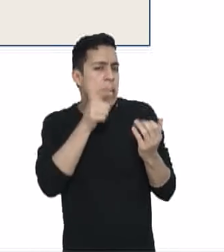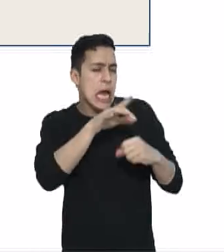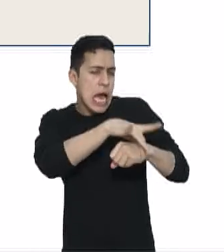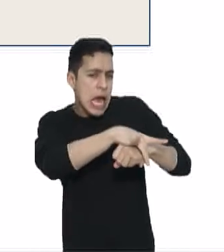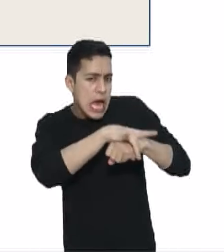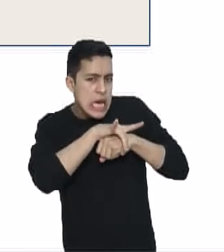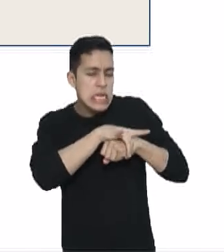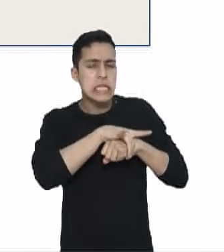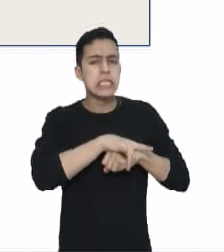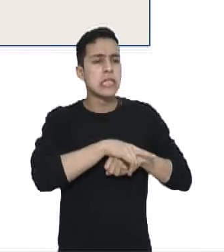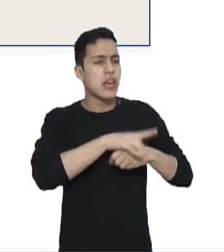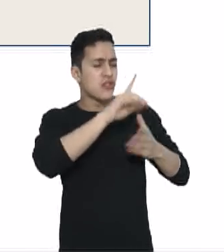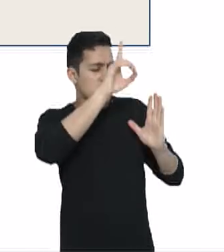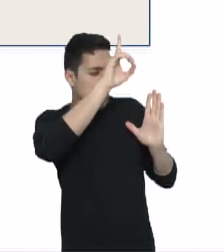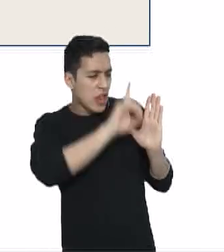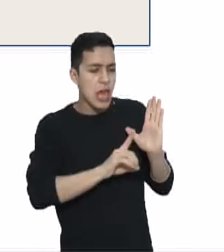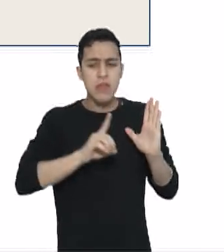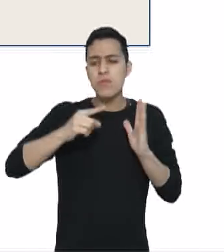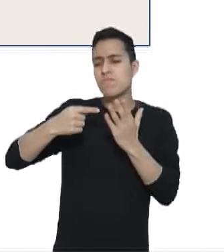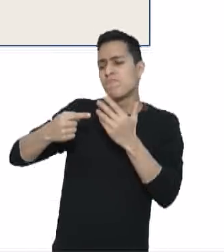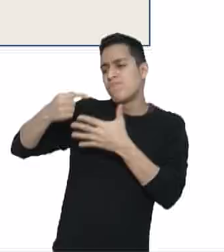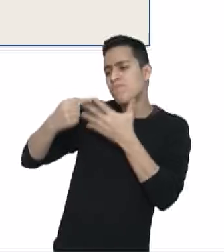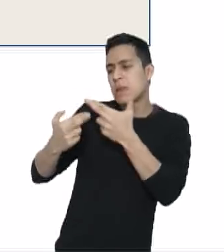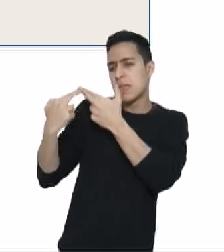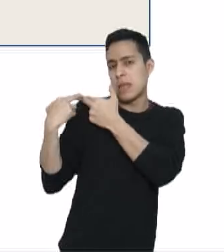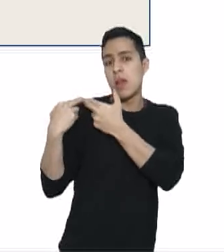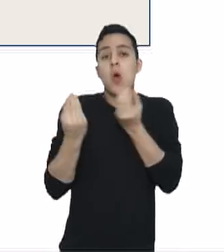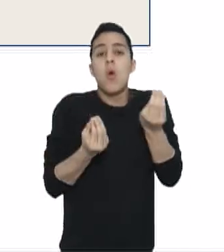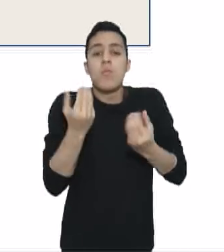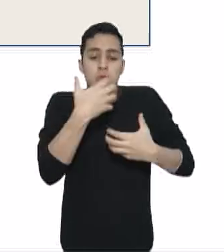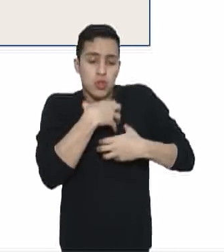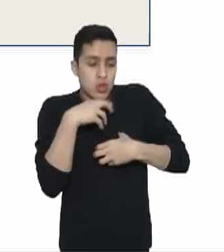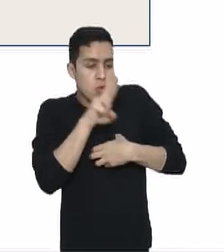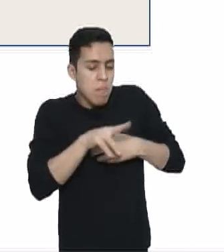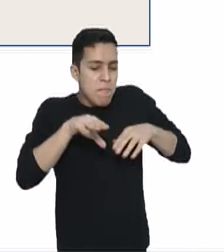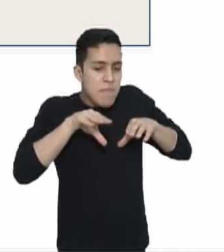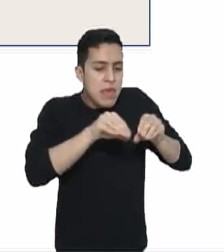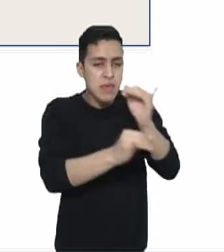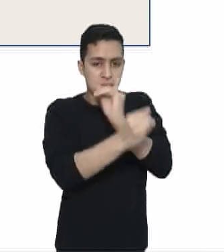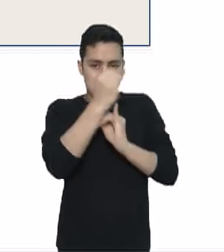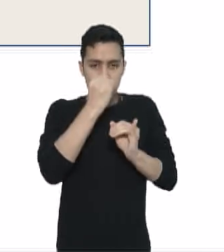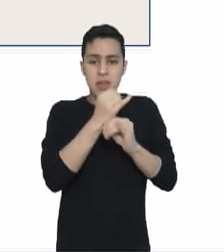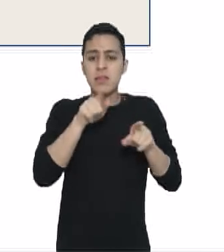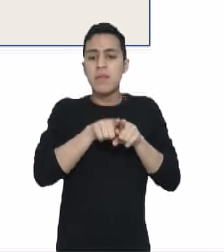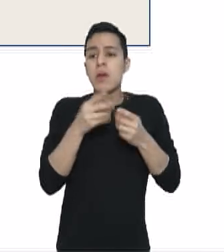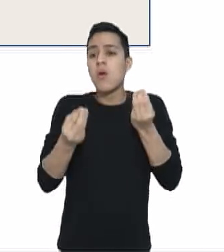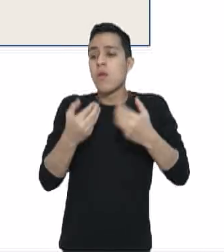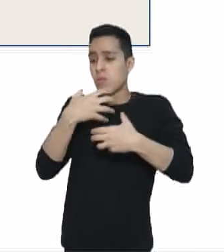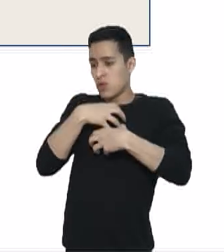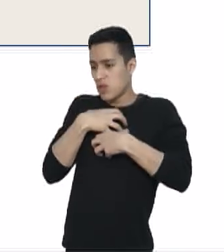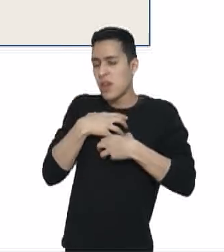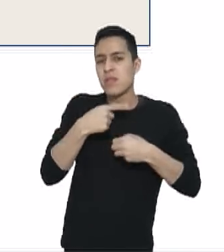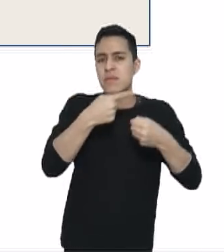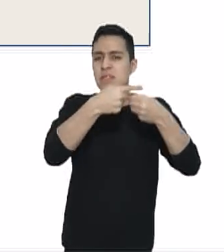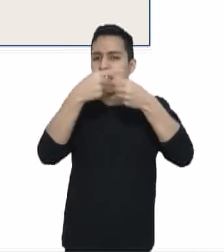direitos e deveres para o uso da internet no Brasil e determina as diretrizes para a atuação da União, dos